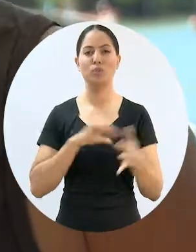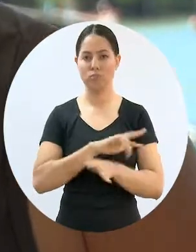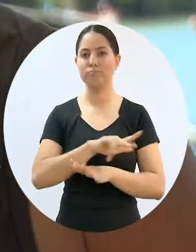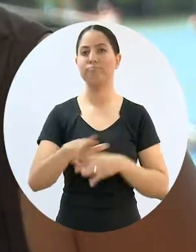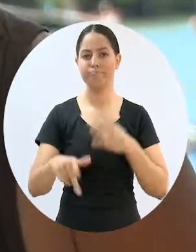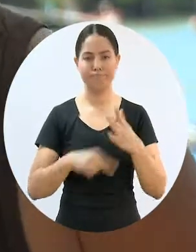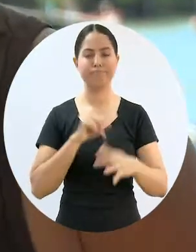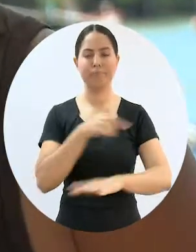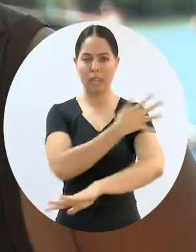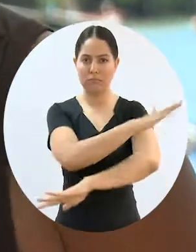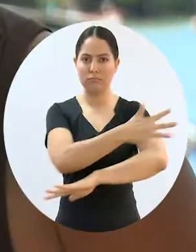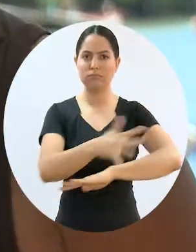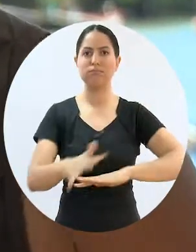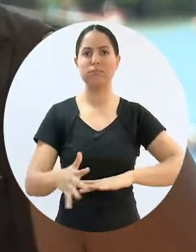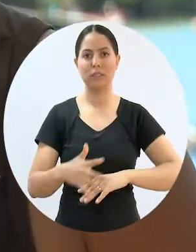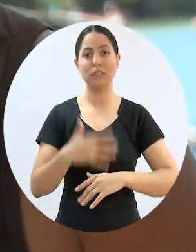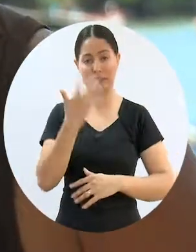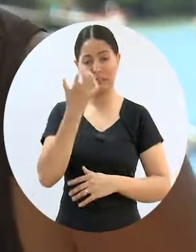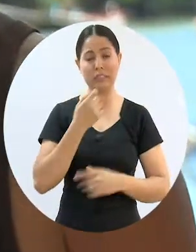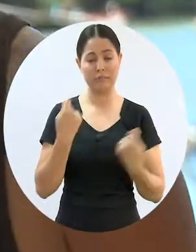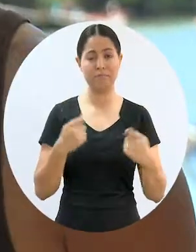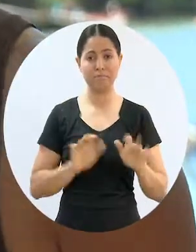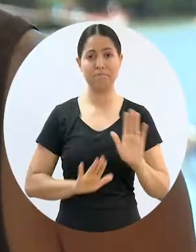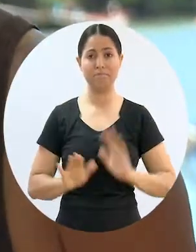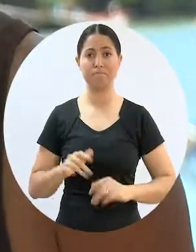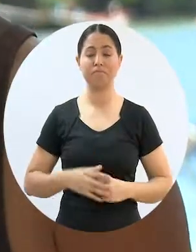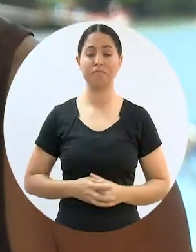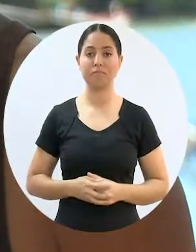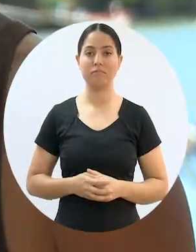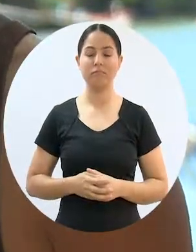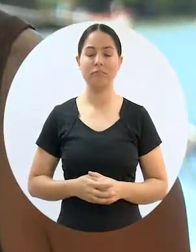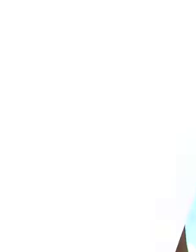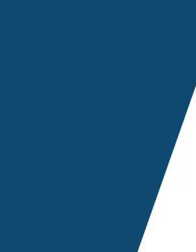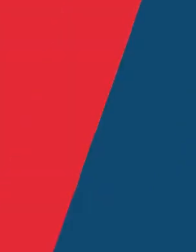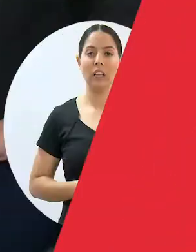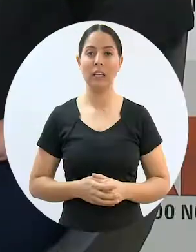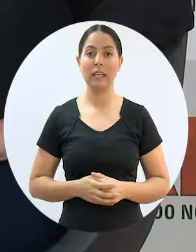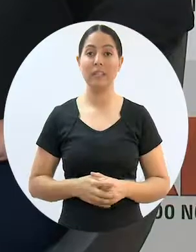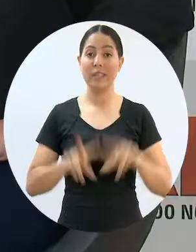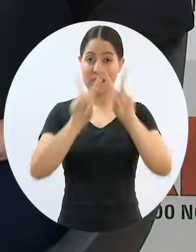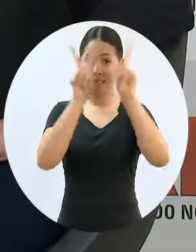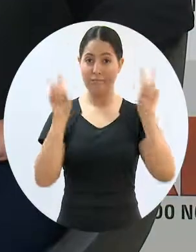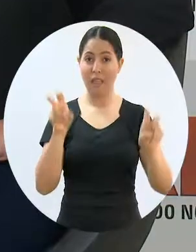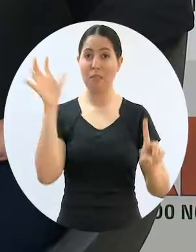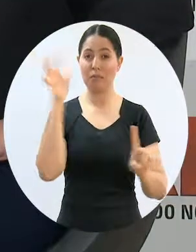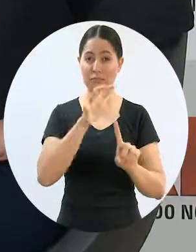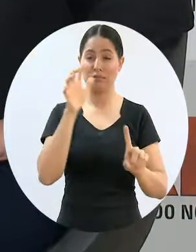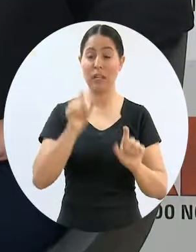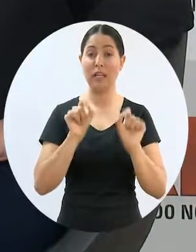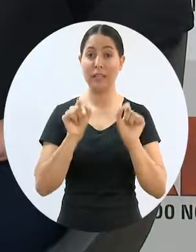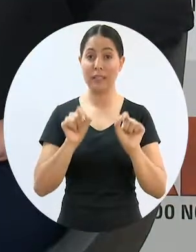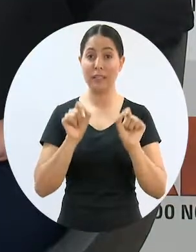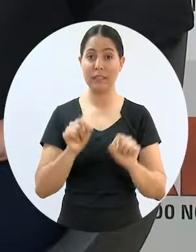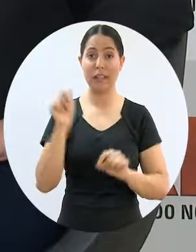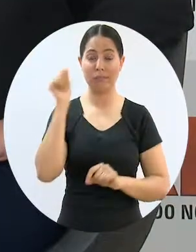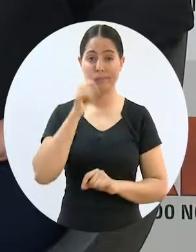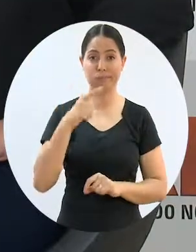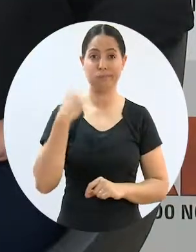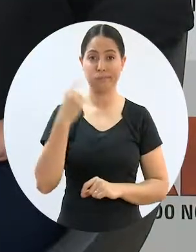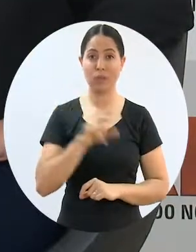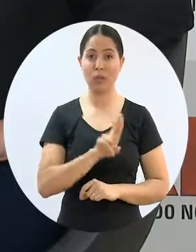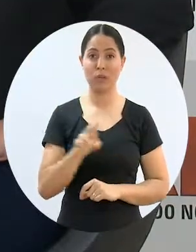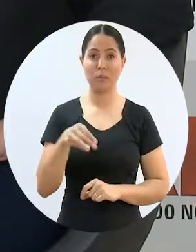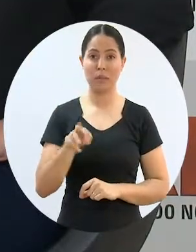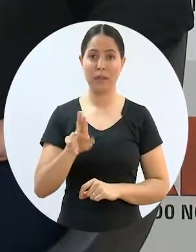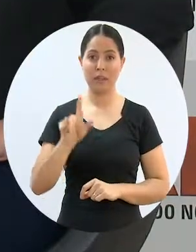Barra do Rio, tudo isso é um mangue, né, Quinta? Aí, infelizmente, o negócio ia ser sério. E para falarmos sobre esses impactos, ao meu lado, Marina